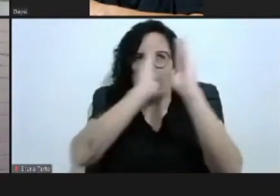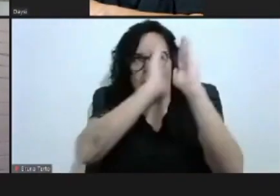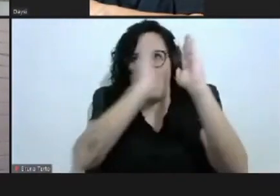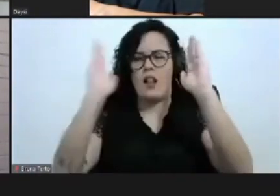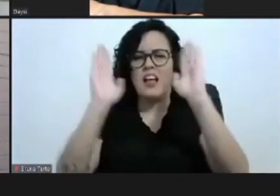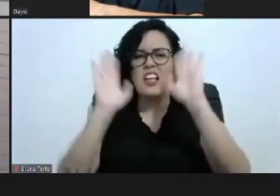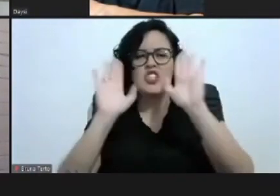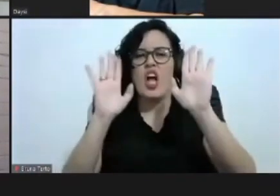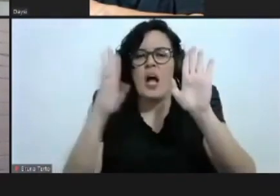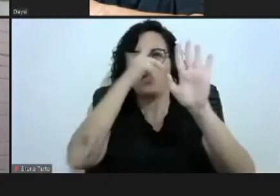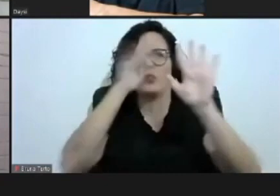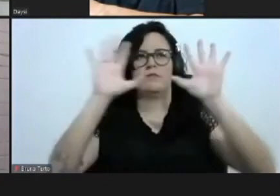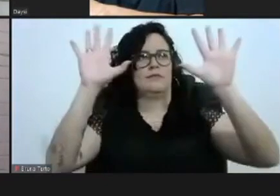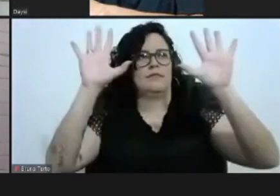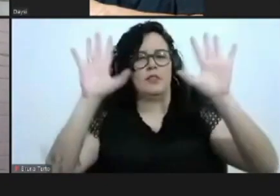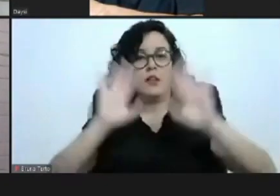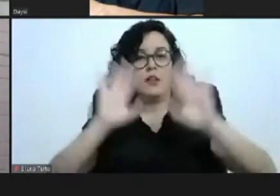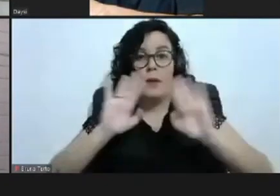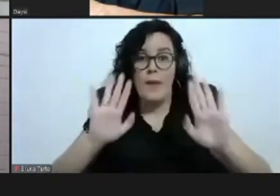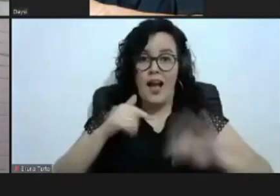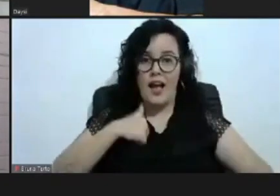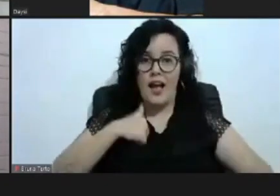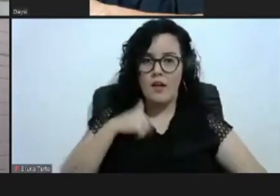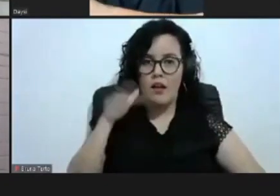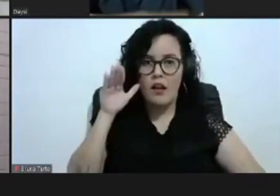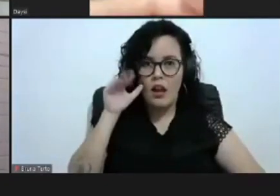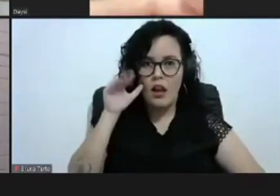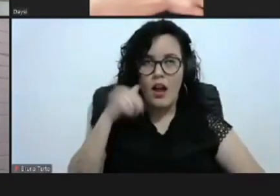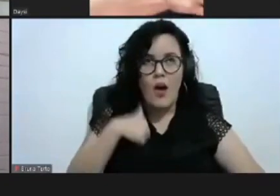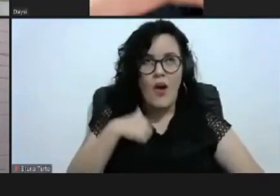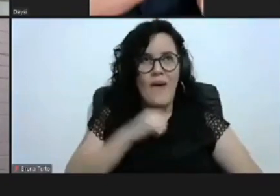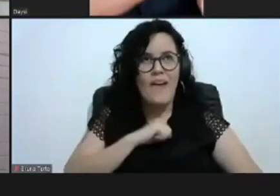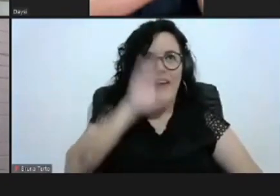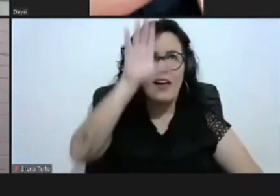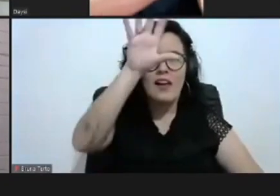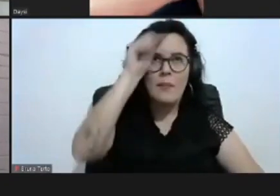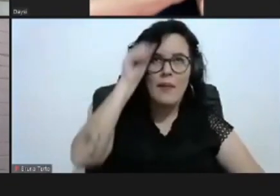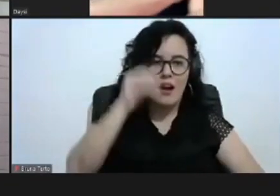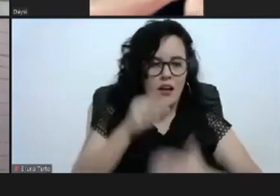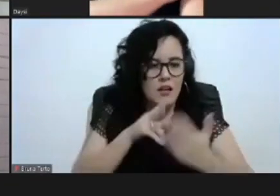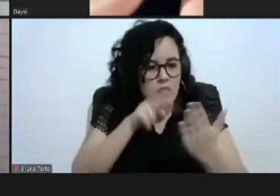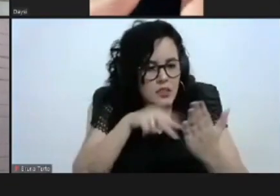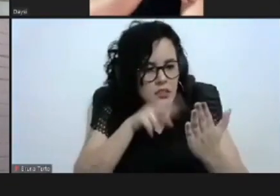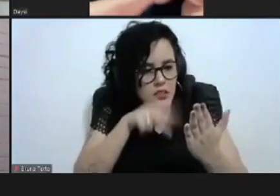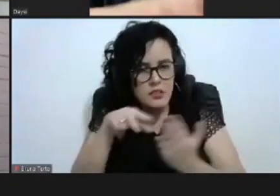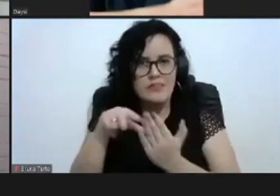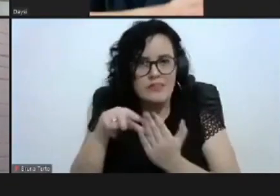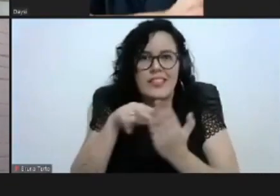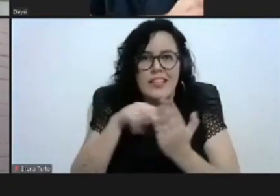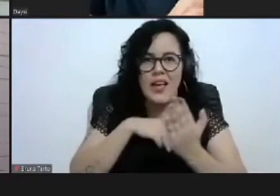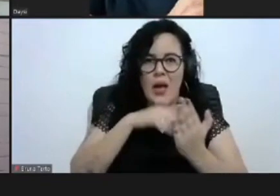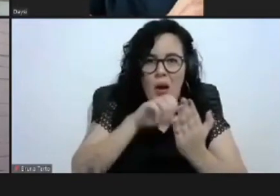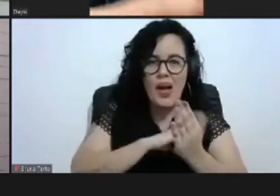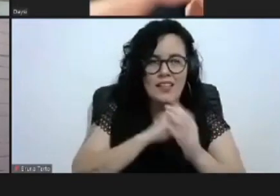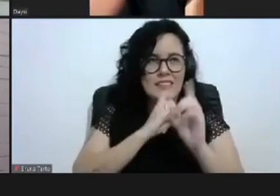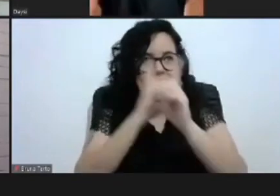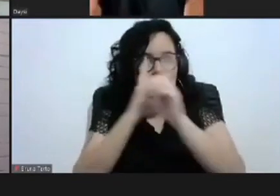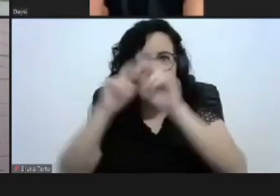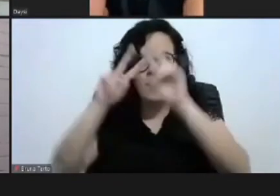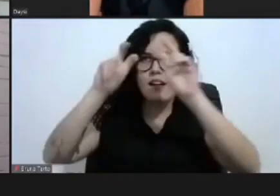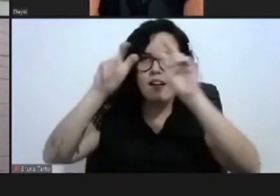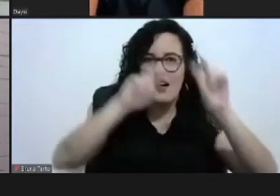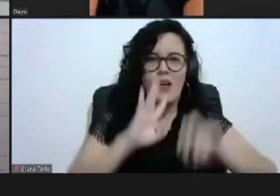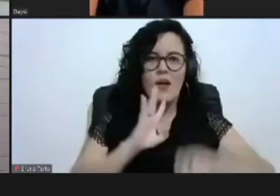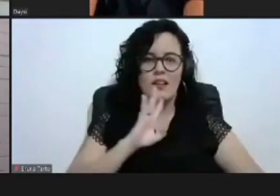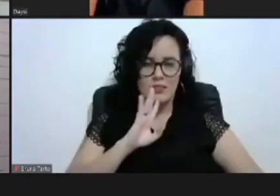de decoração. Mas eu, como uma criança muito curiosa, gostava, né? De vez em quando lá tá descobrindo os livros. E eu